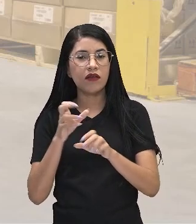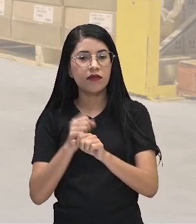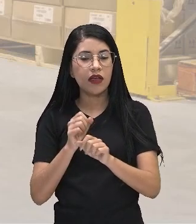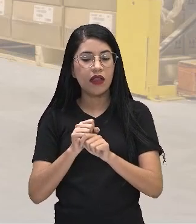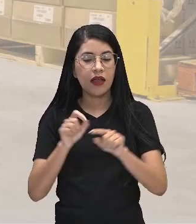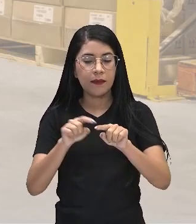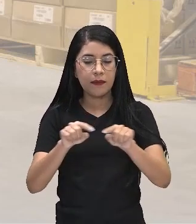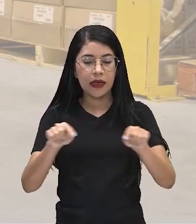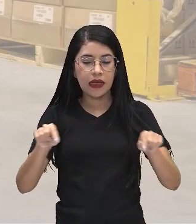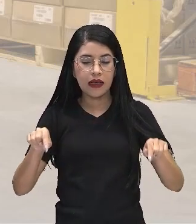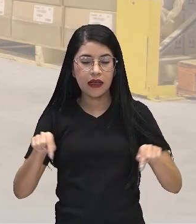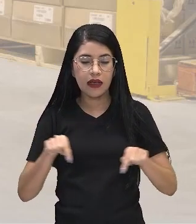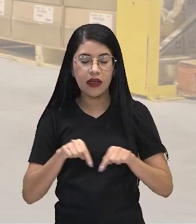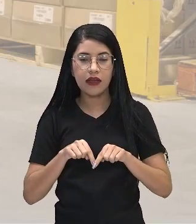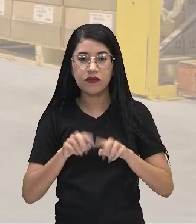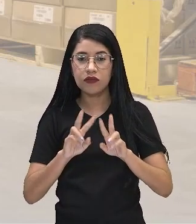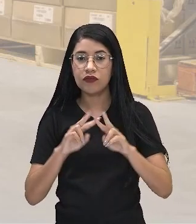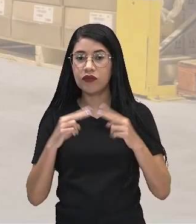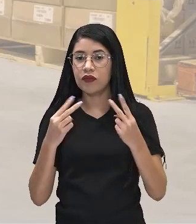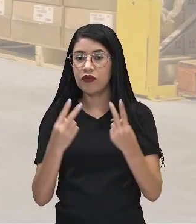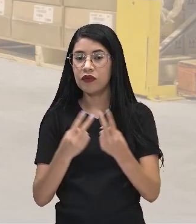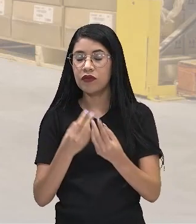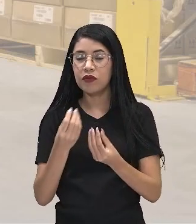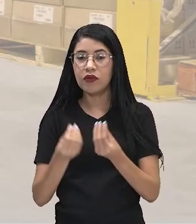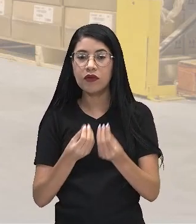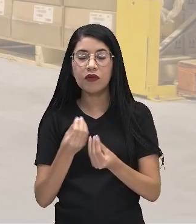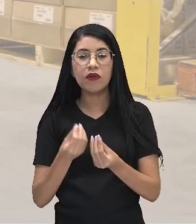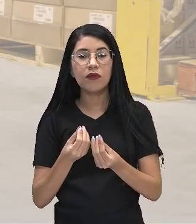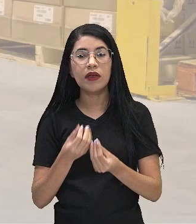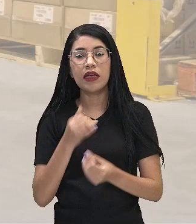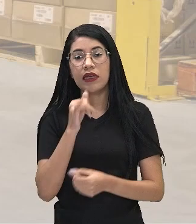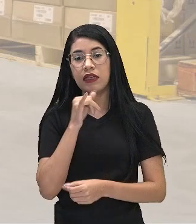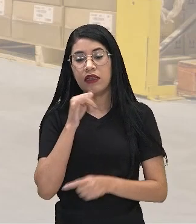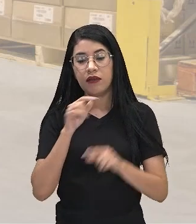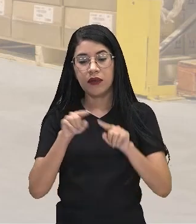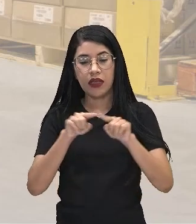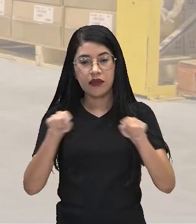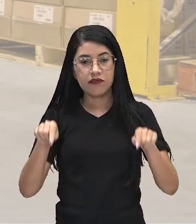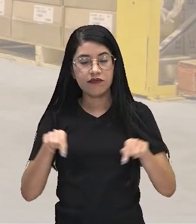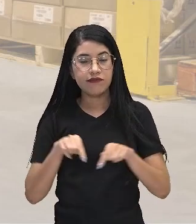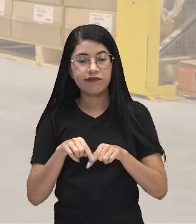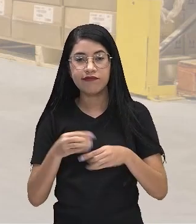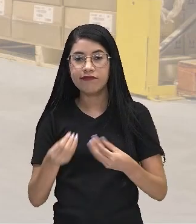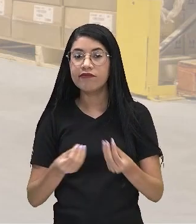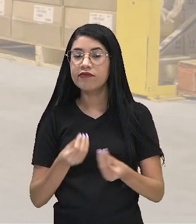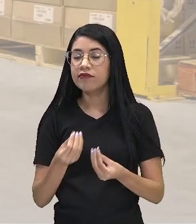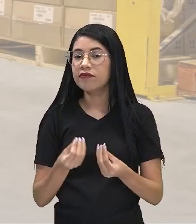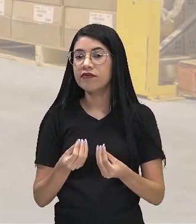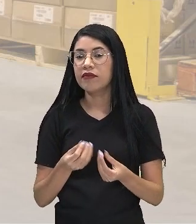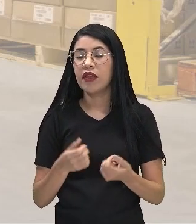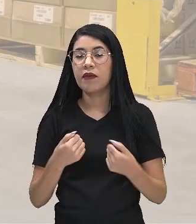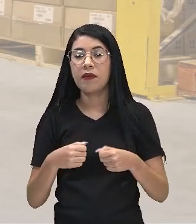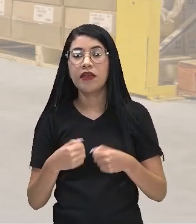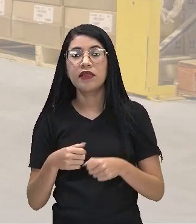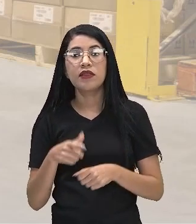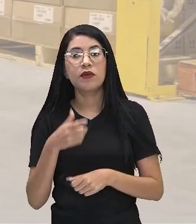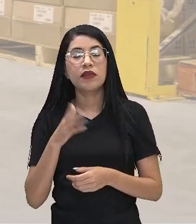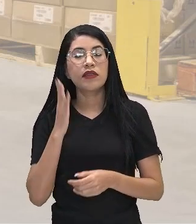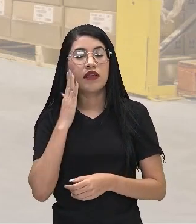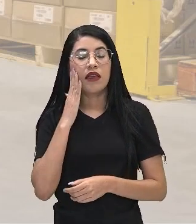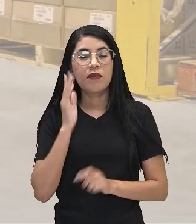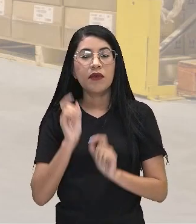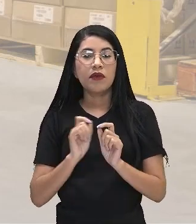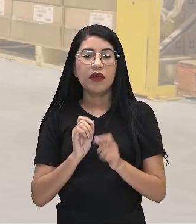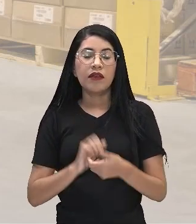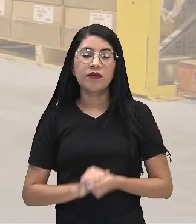volume de um objeto, né? Como essas caixas aqui. Eu preciso saber qual